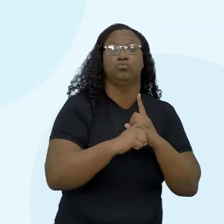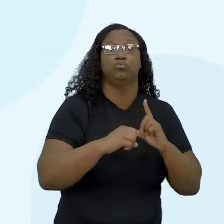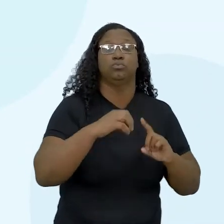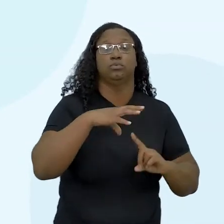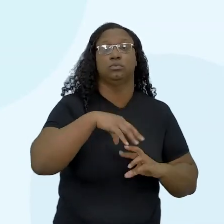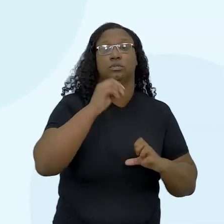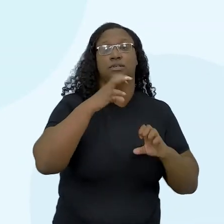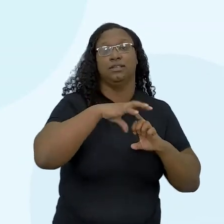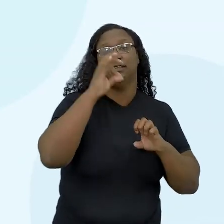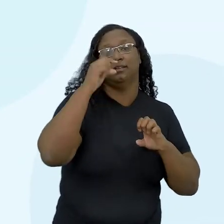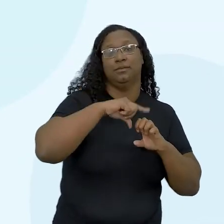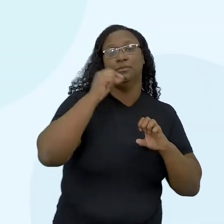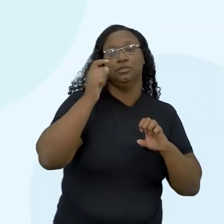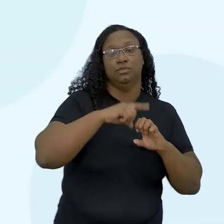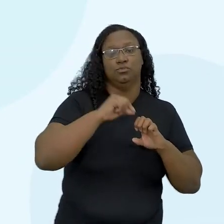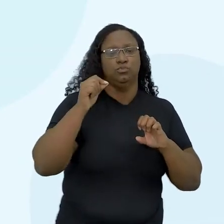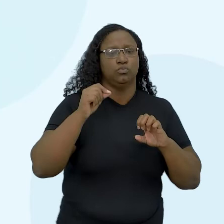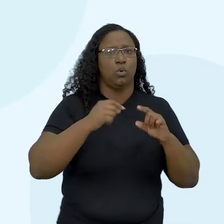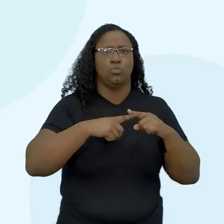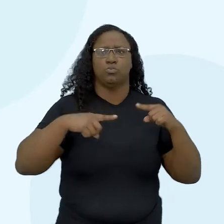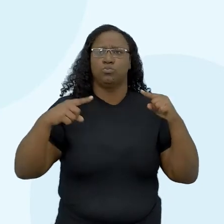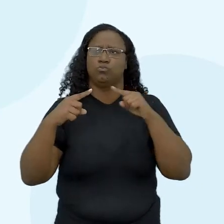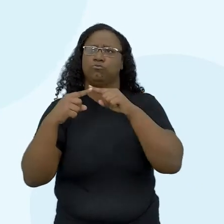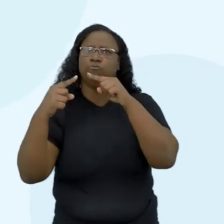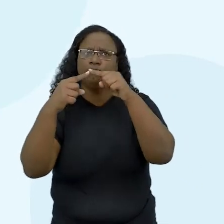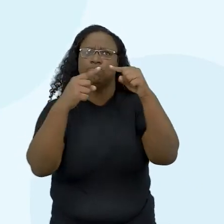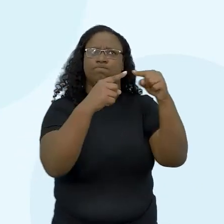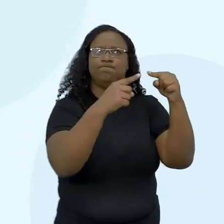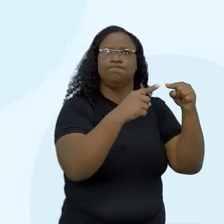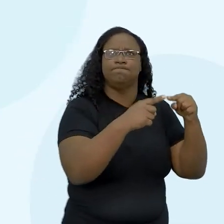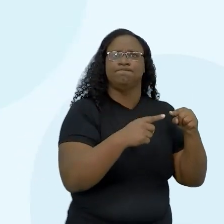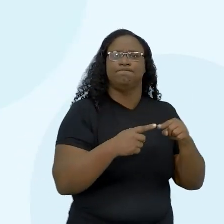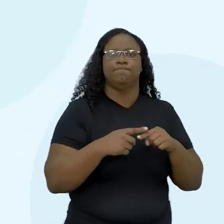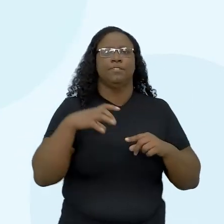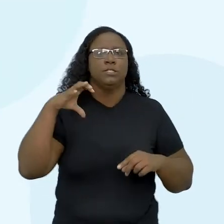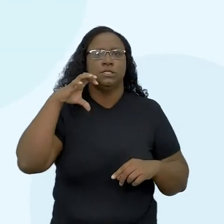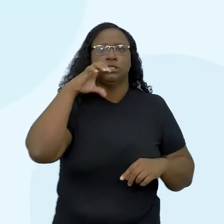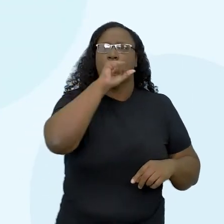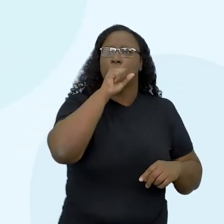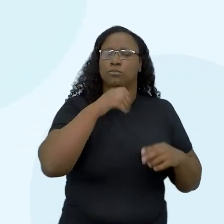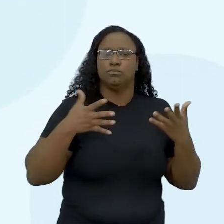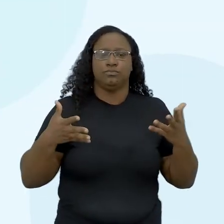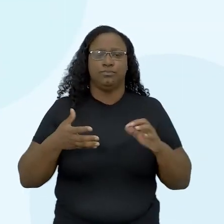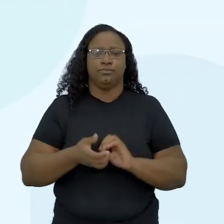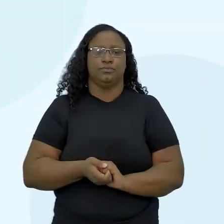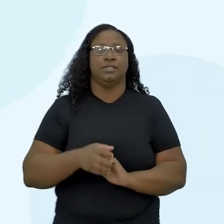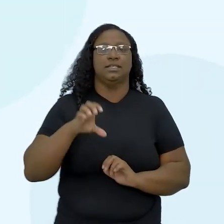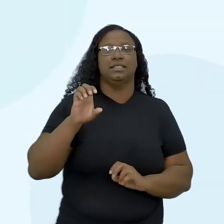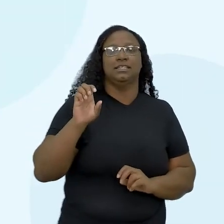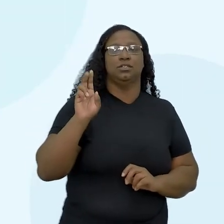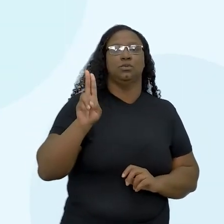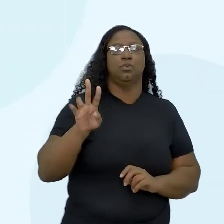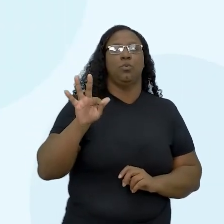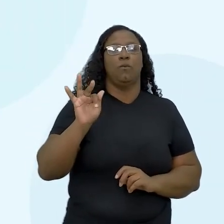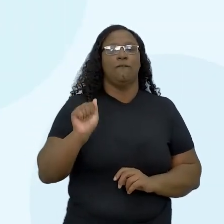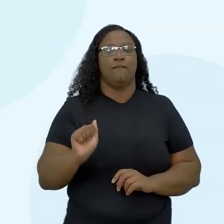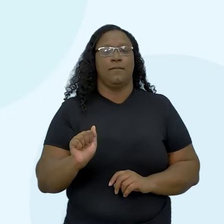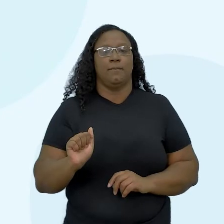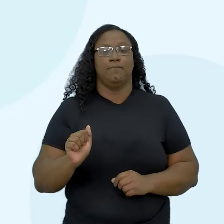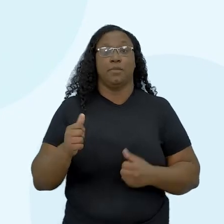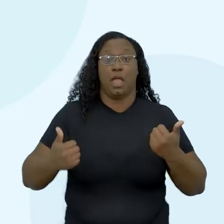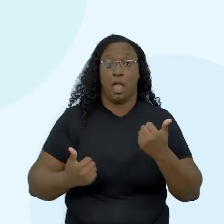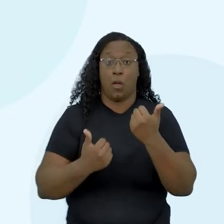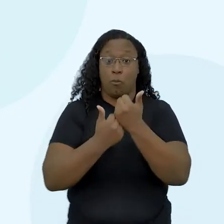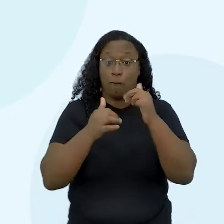relacionados a essas emergências sociais. A gente vai falar da CUFA, a CUFA, que é Apoio a